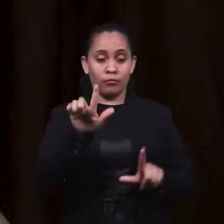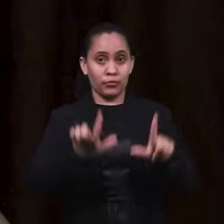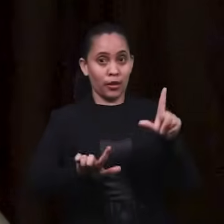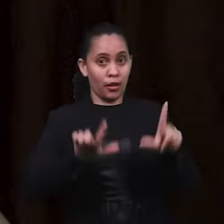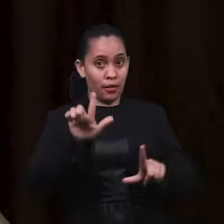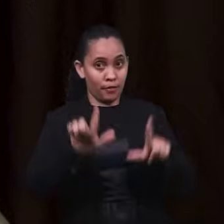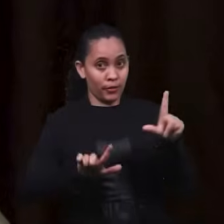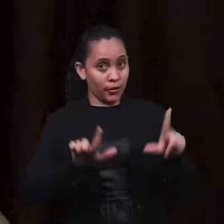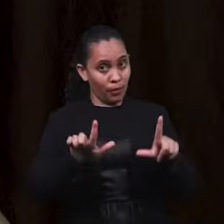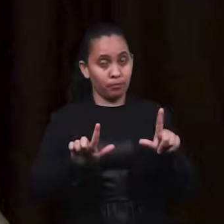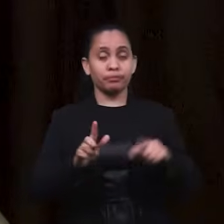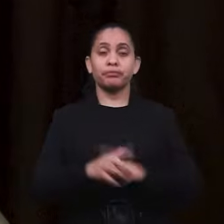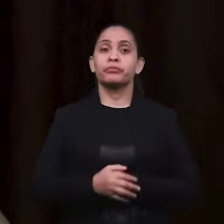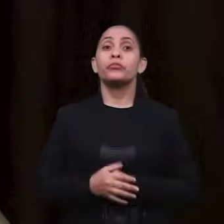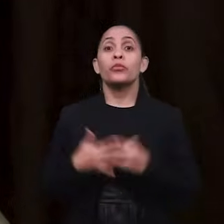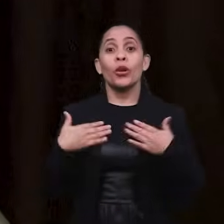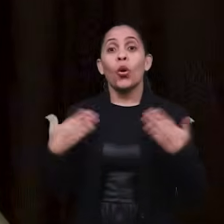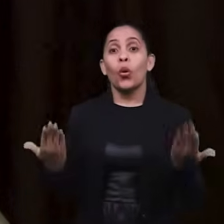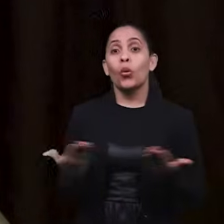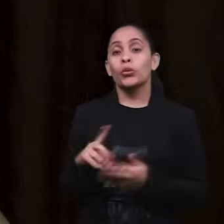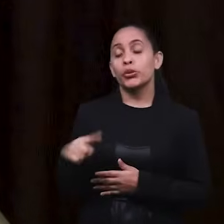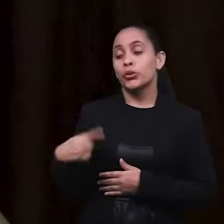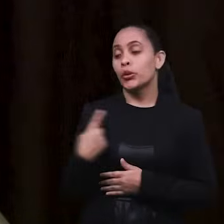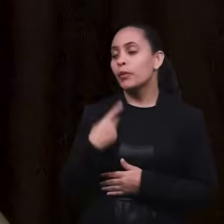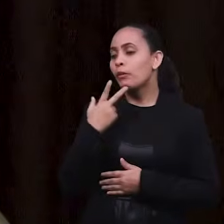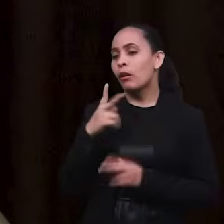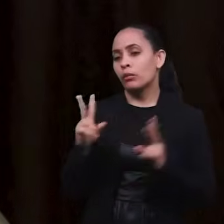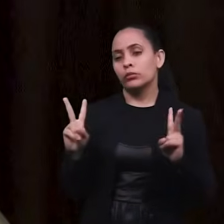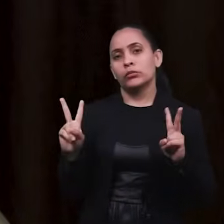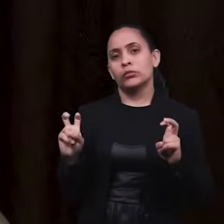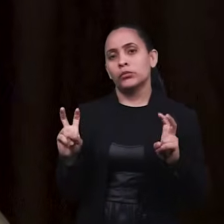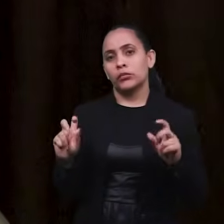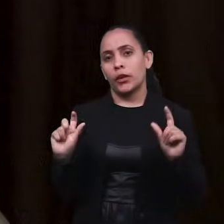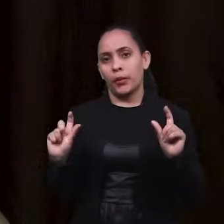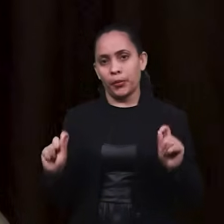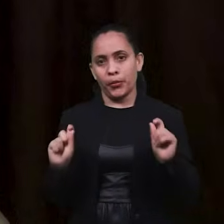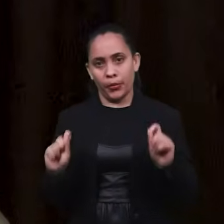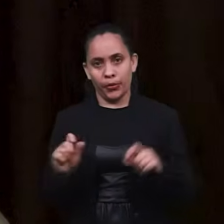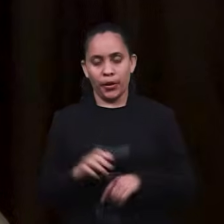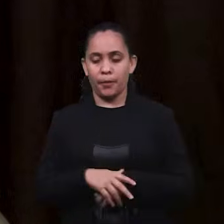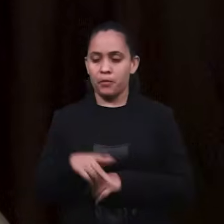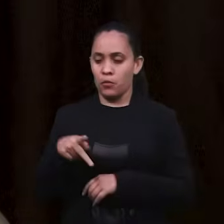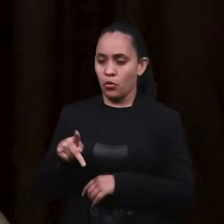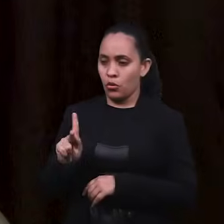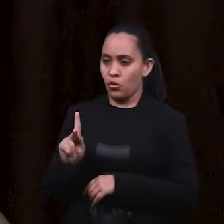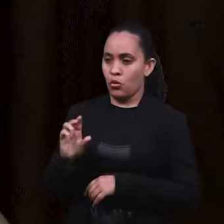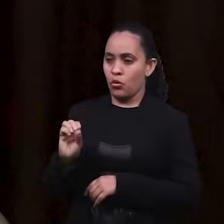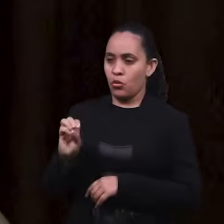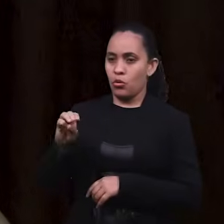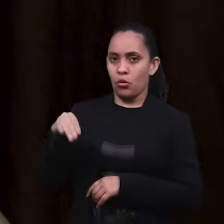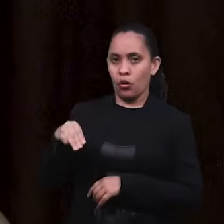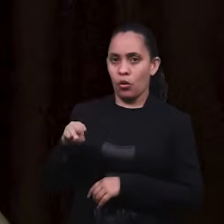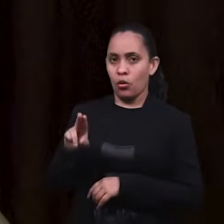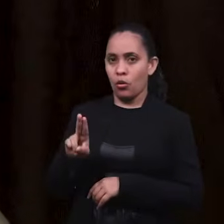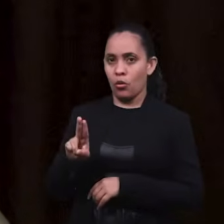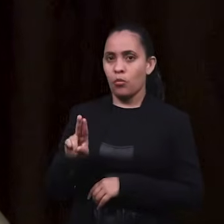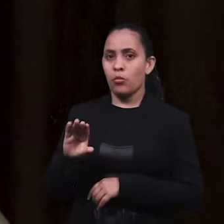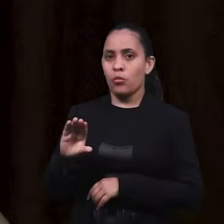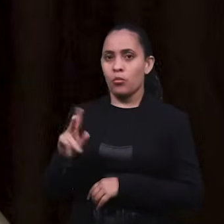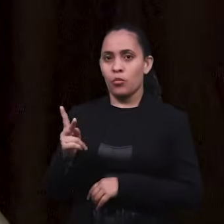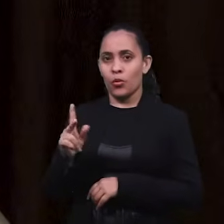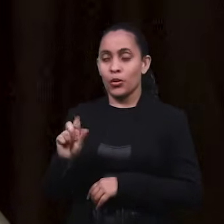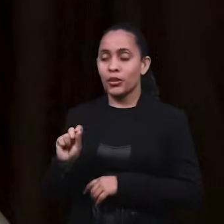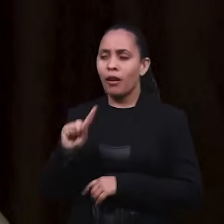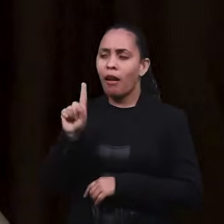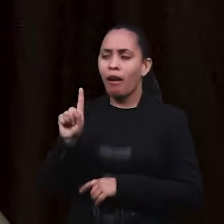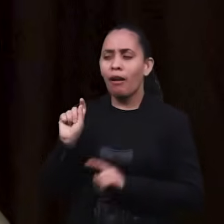televisão. E hoje nós iremos abordar um tema chamado kombucha. Você já ouviu falar? O que será,